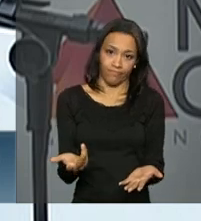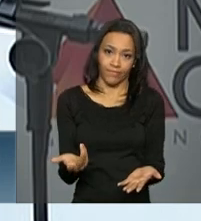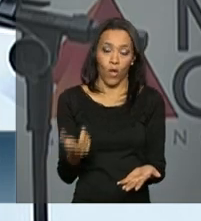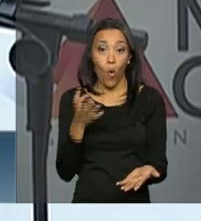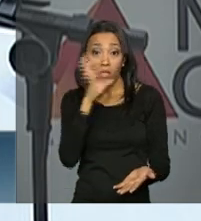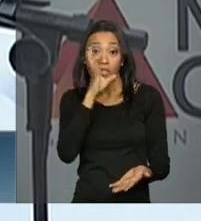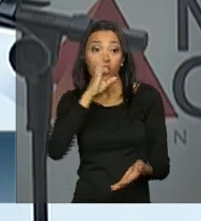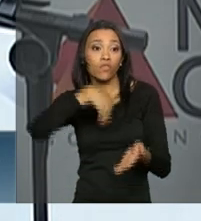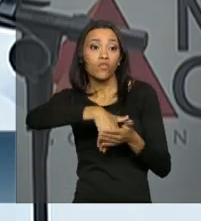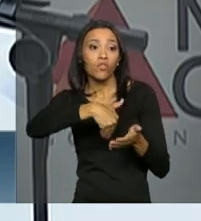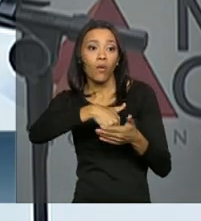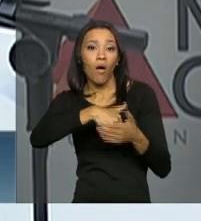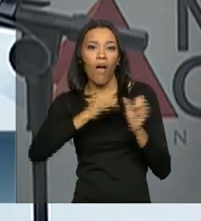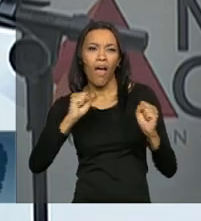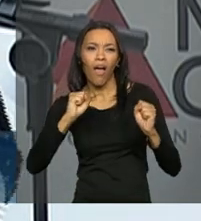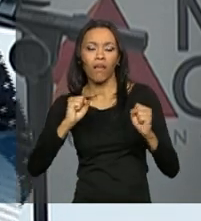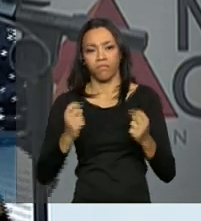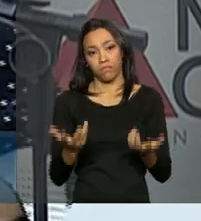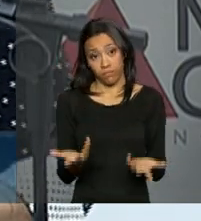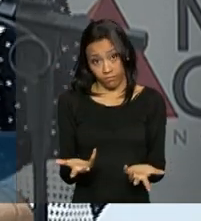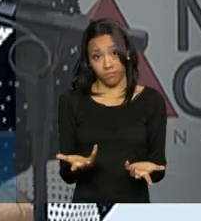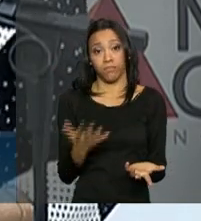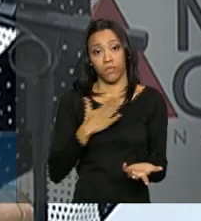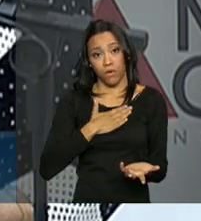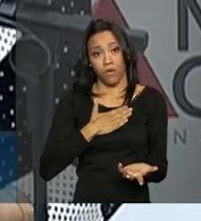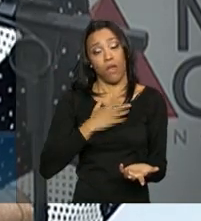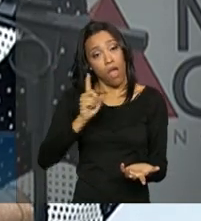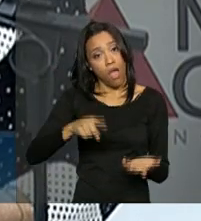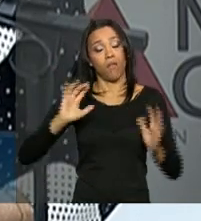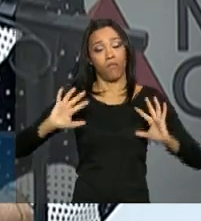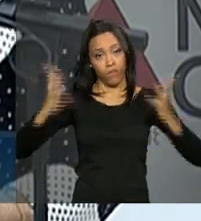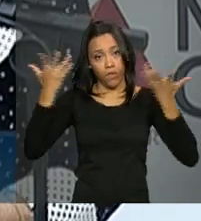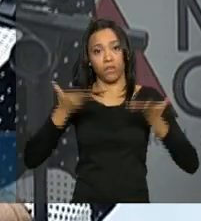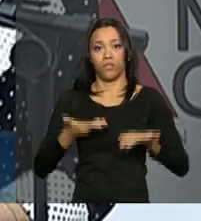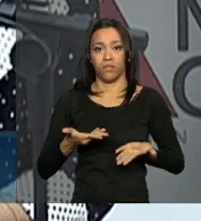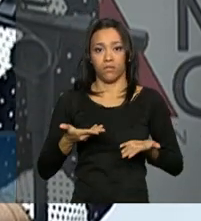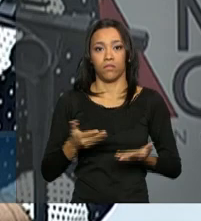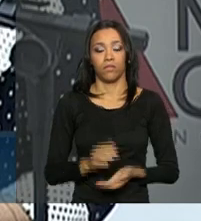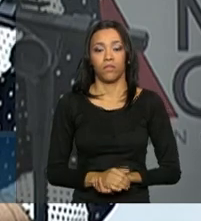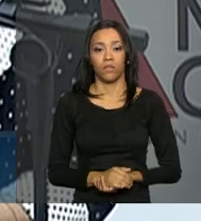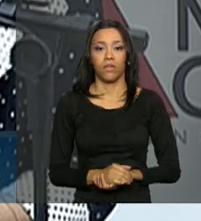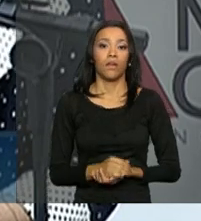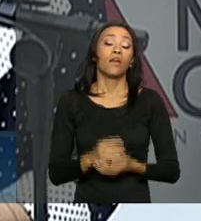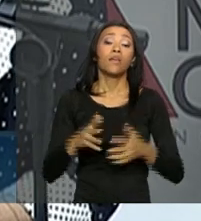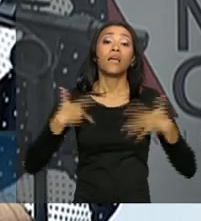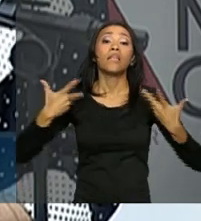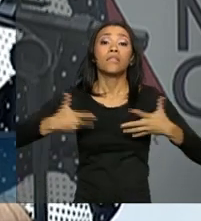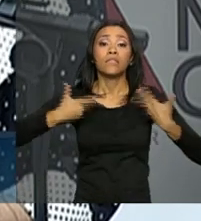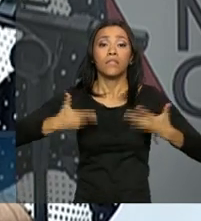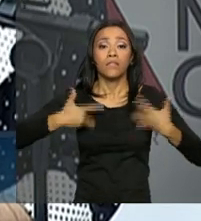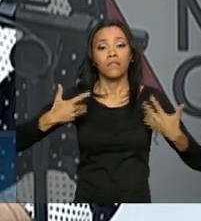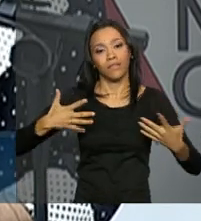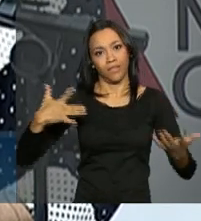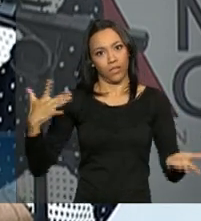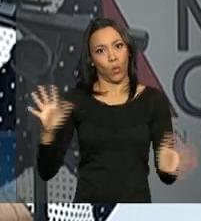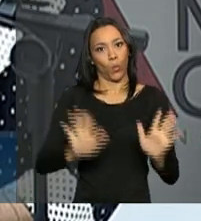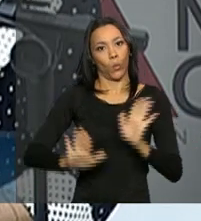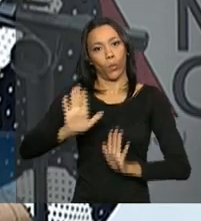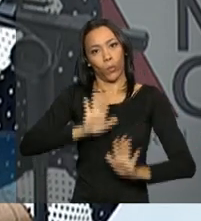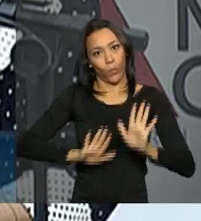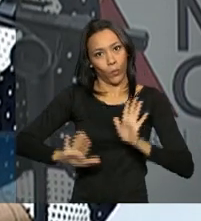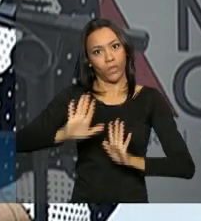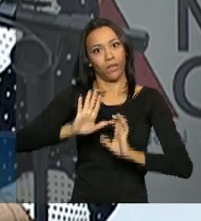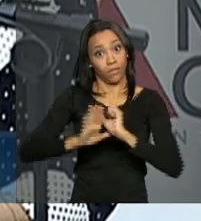assistir futebol. E isso é sinônimo também de comemoração. E essa alegria, ela tem de ser saudável, mas ela tem de